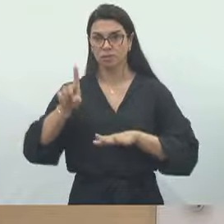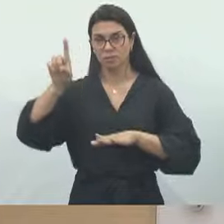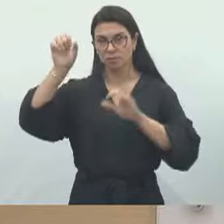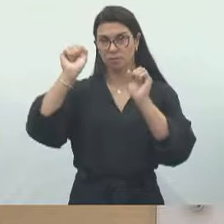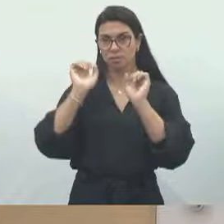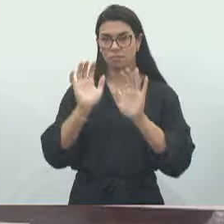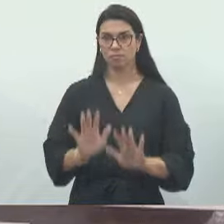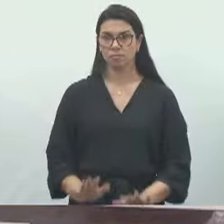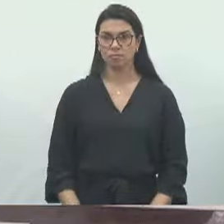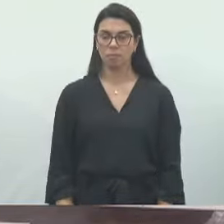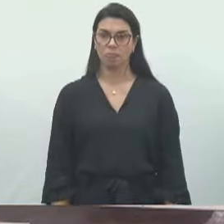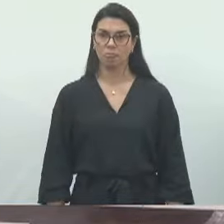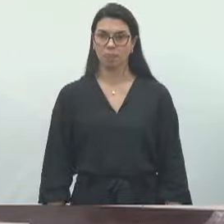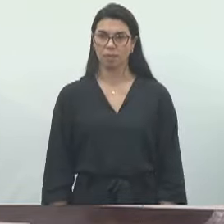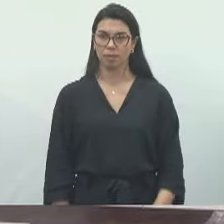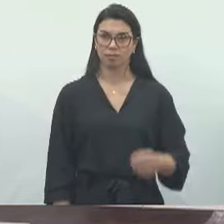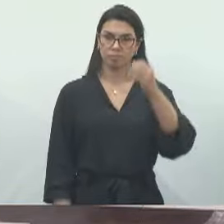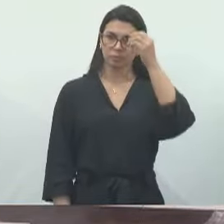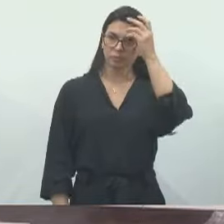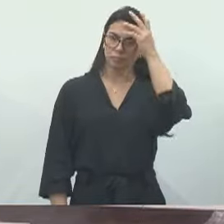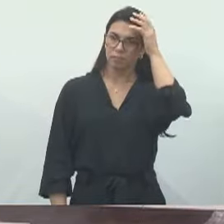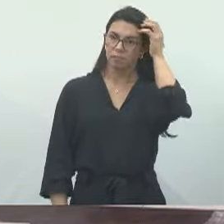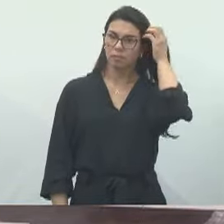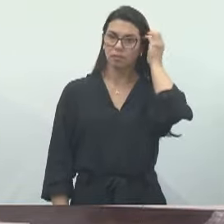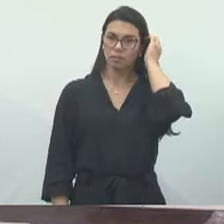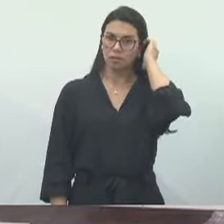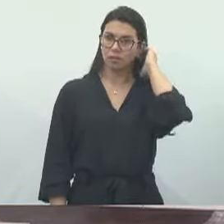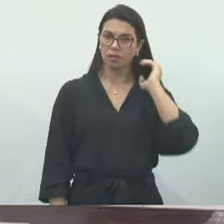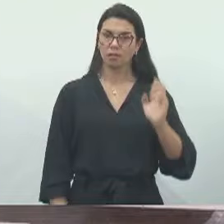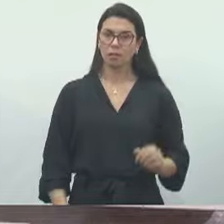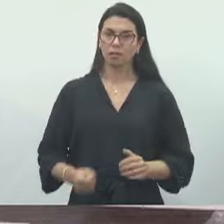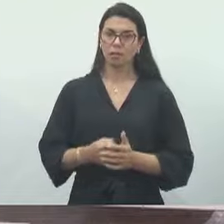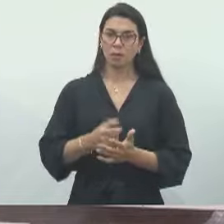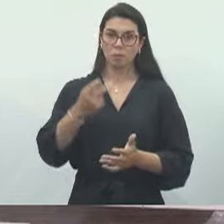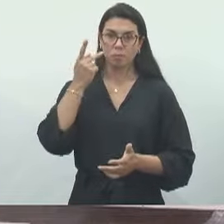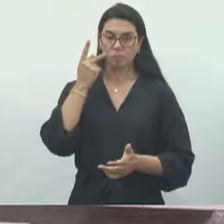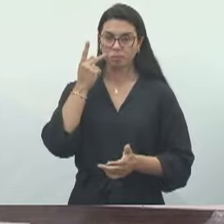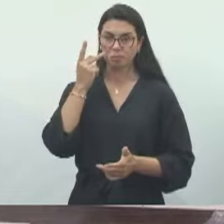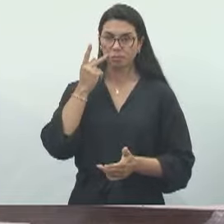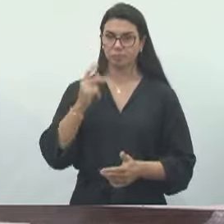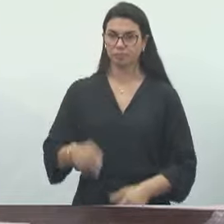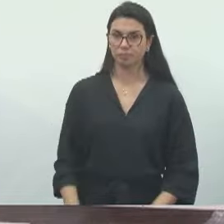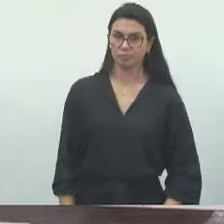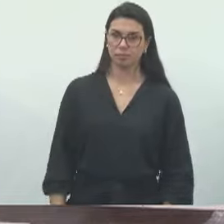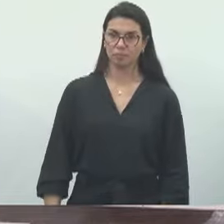quiser. Próximo vereador, Paulino dos Condutores, Podemos.